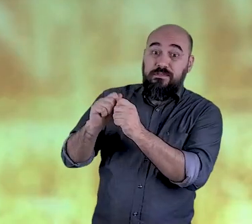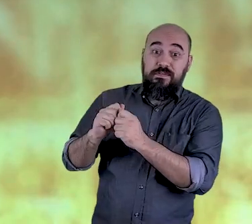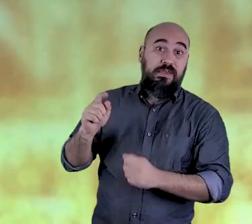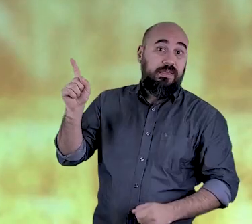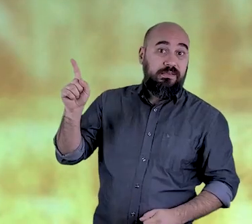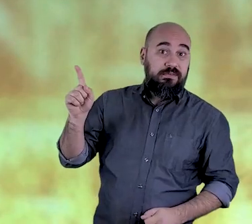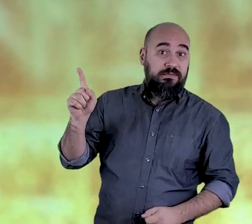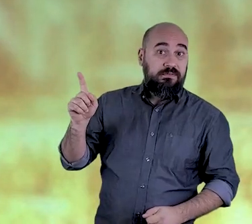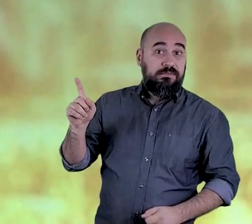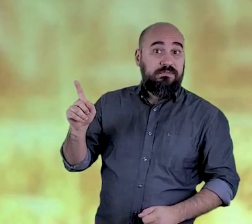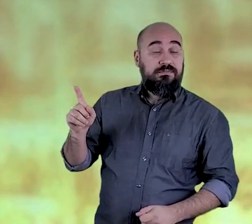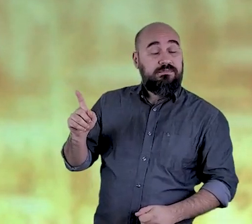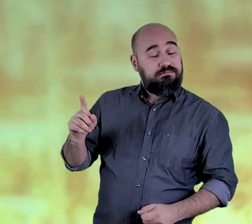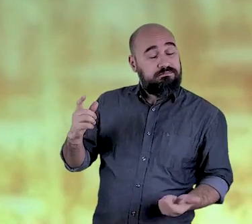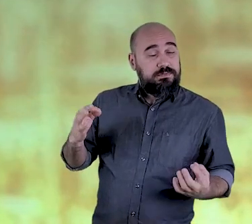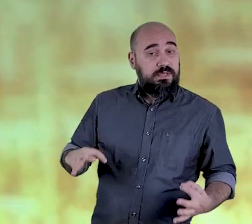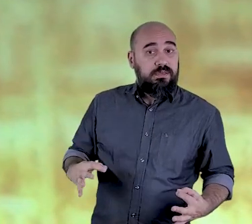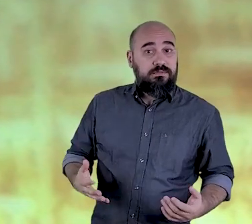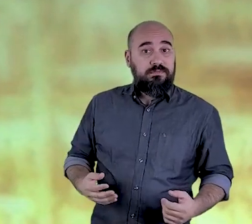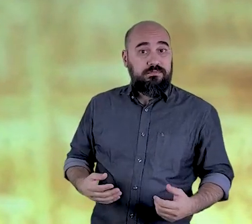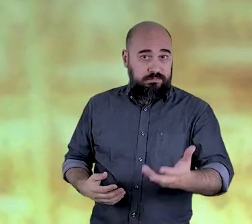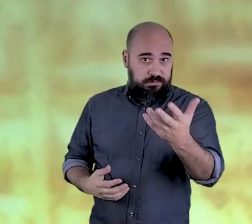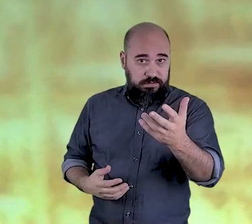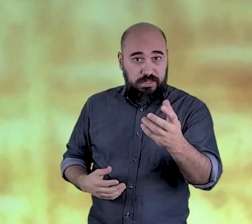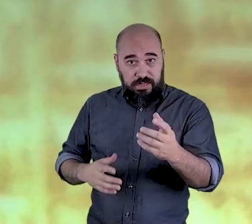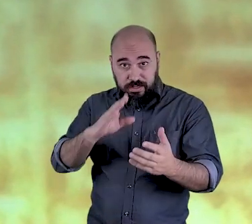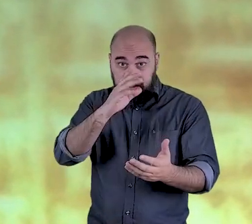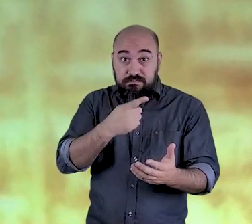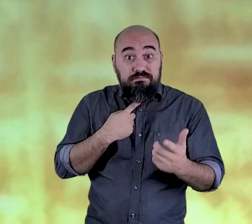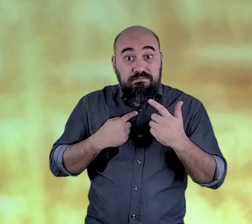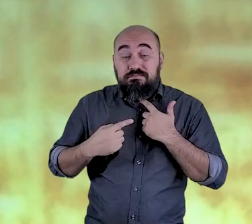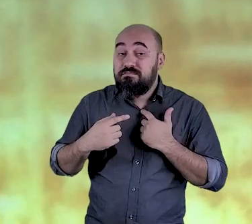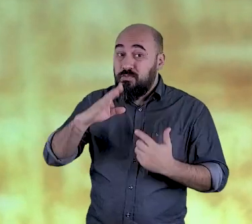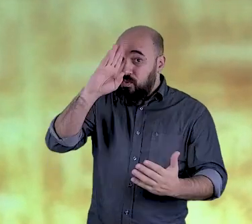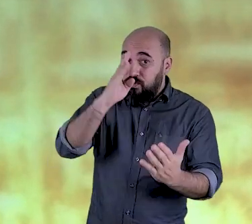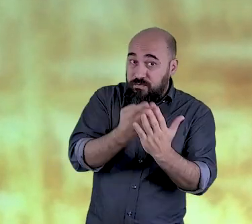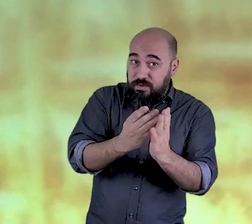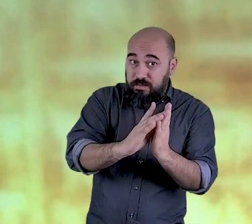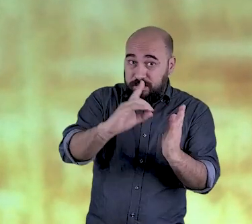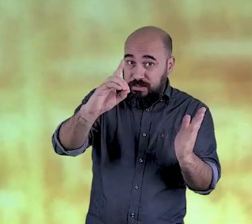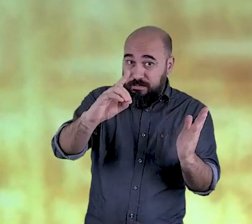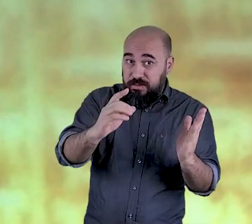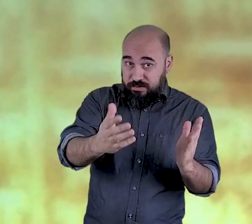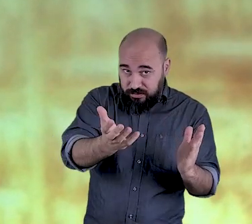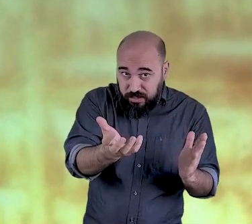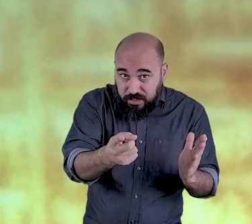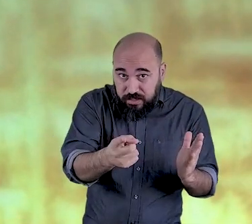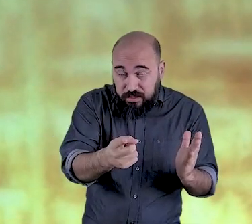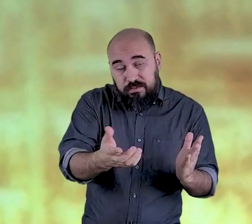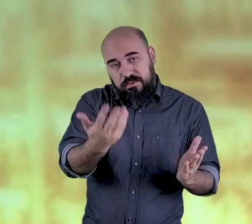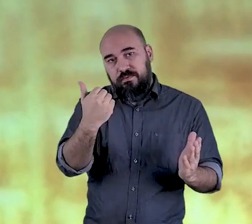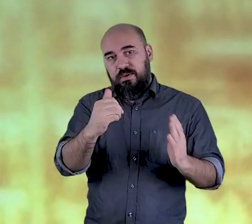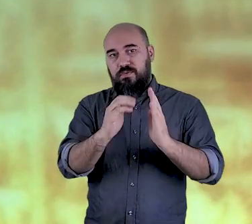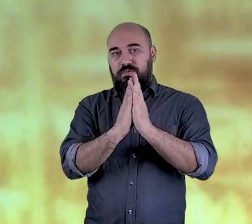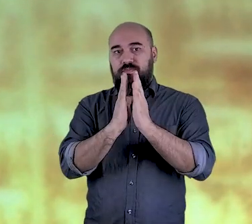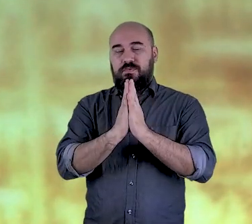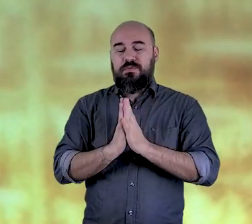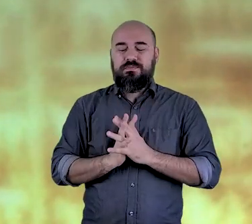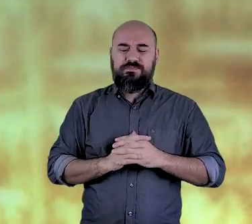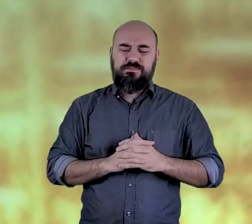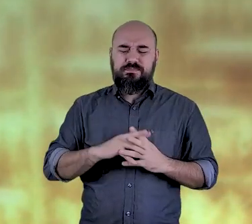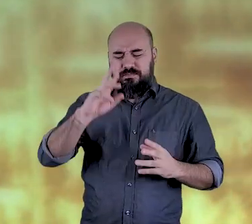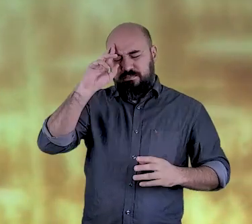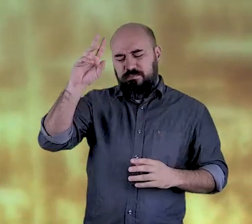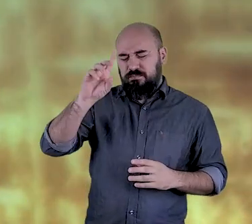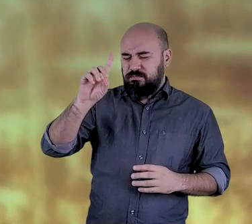desejo viver de acordo com a palavra do senhor confiar cada vez mais a revelação fecha os olhos e vamos orar Senhor Deus